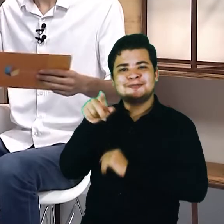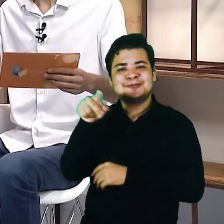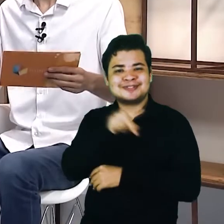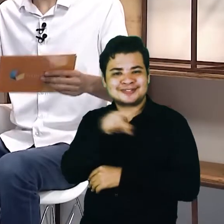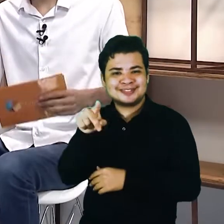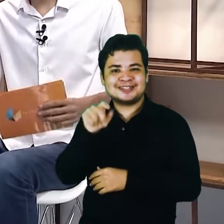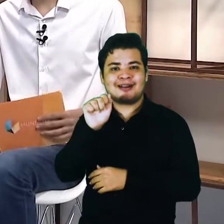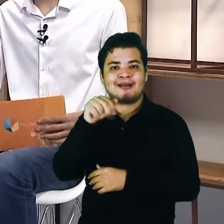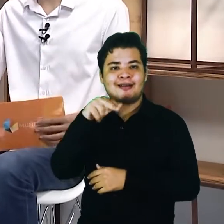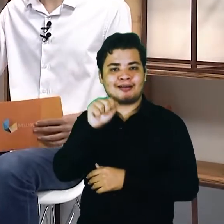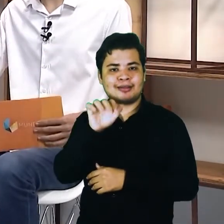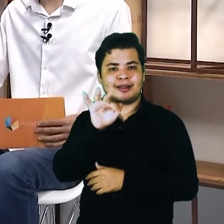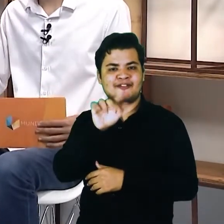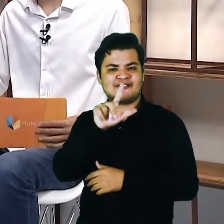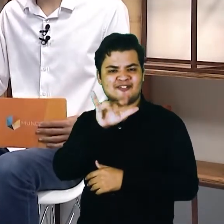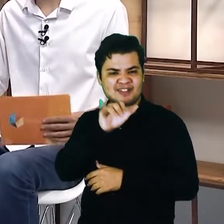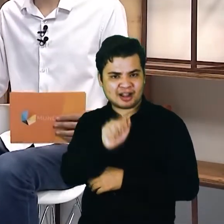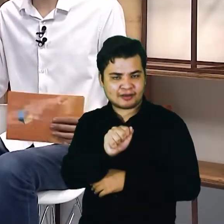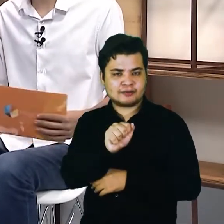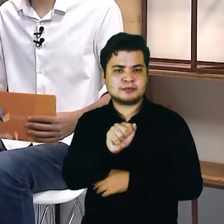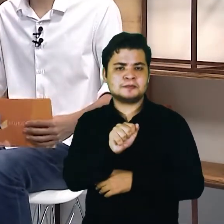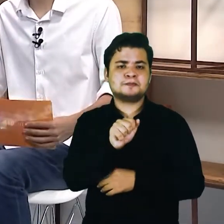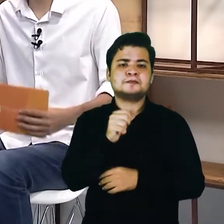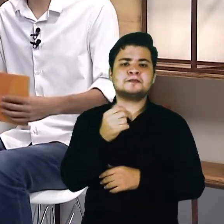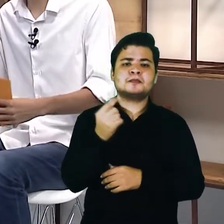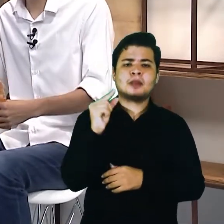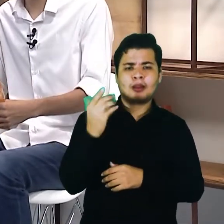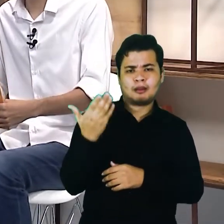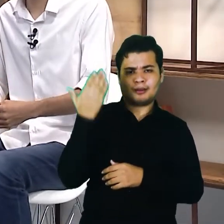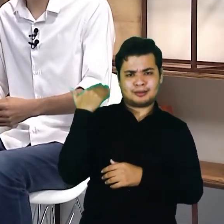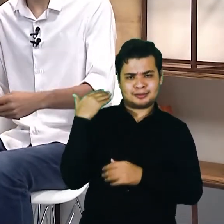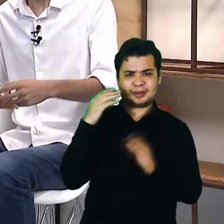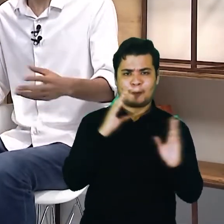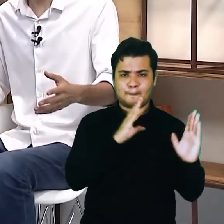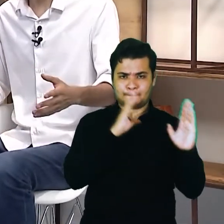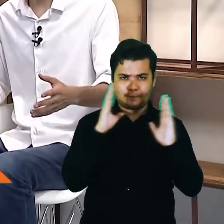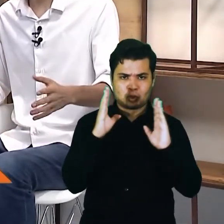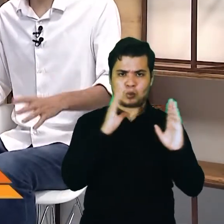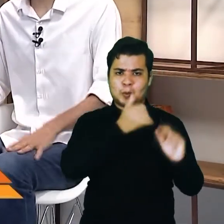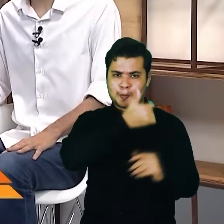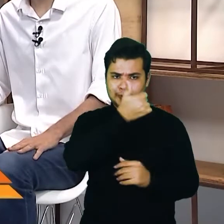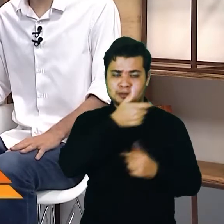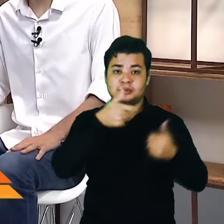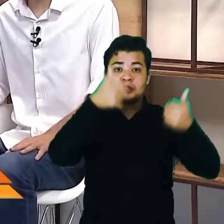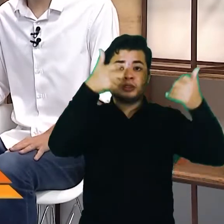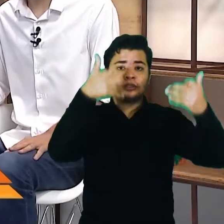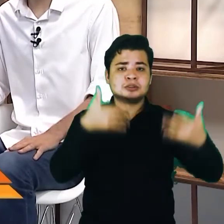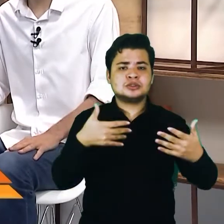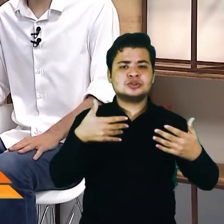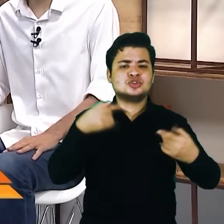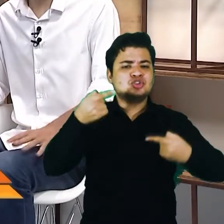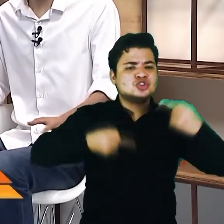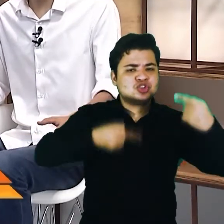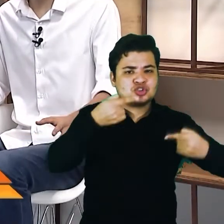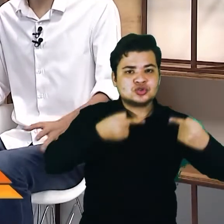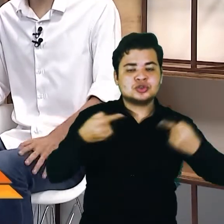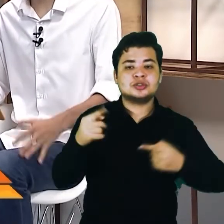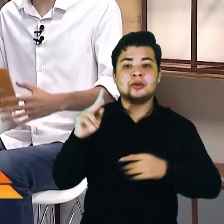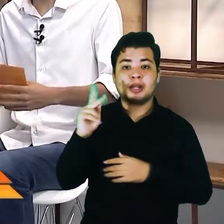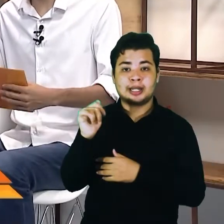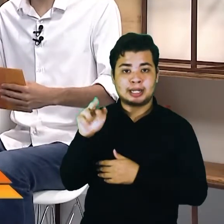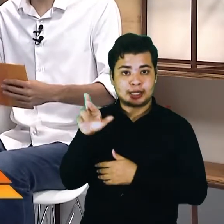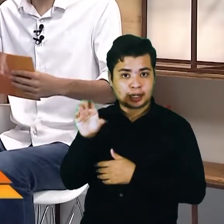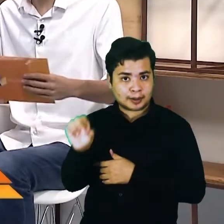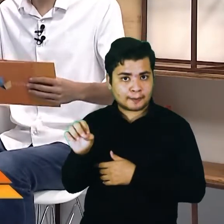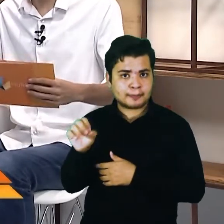Flávia. Professora Ana, no bloco anterior a gente discutiu a importância do herbário não só para a área biológica, né,